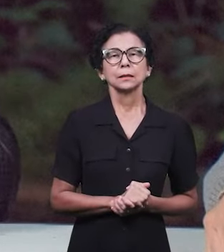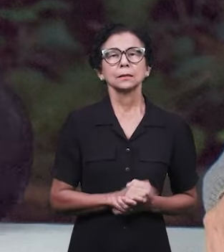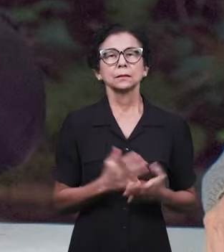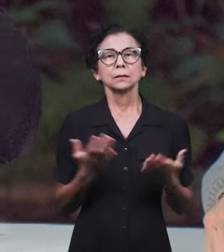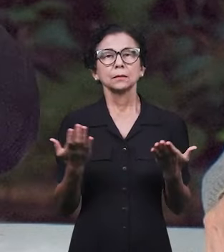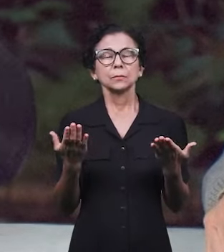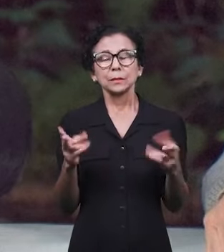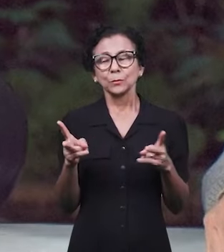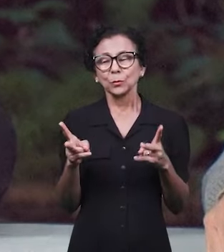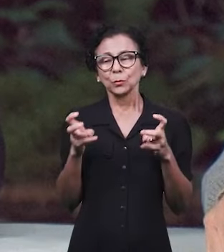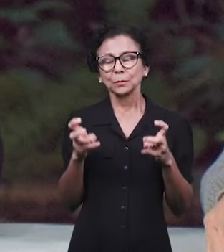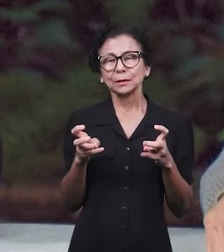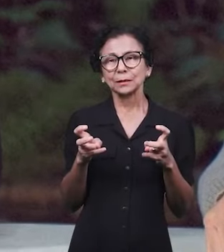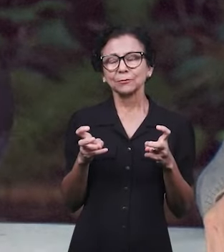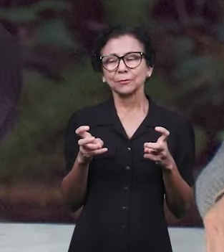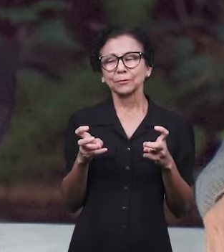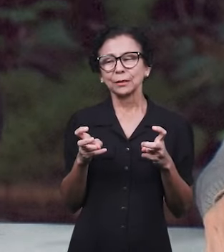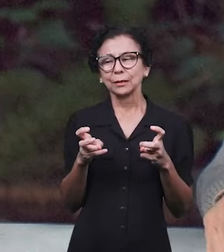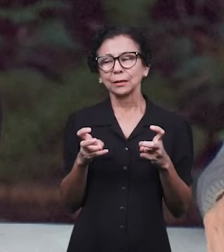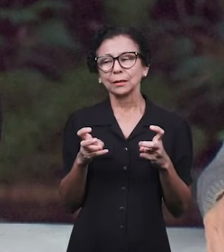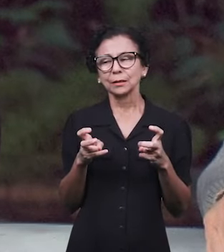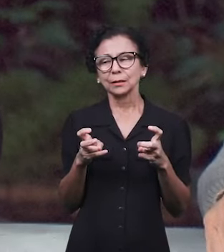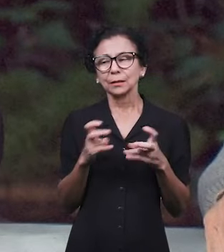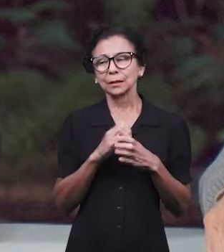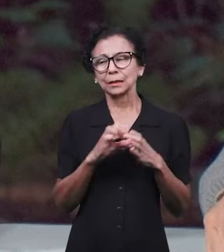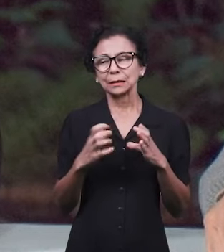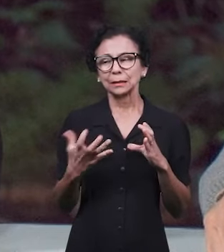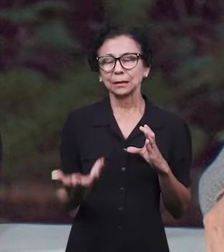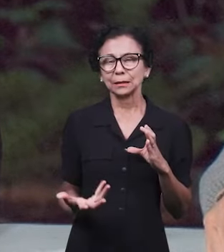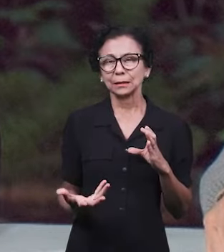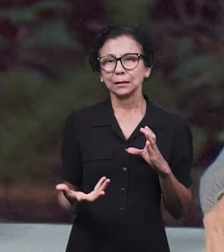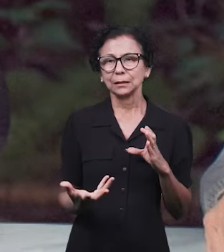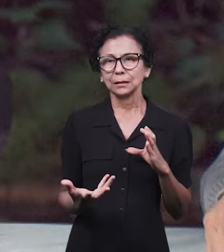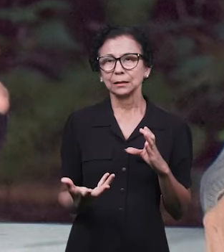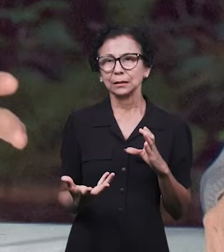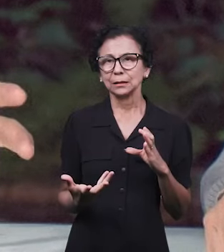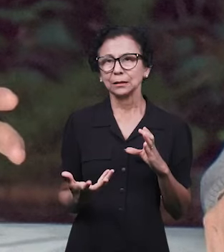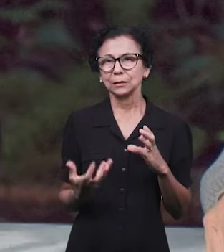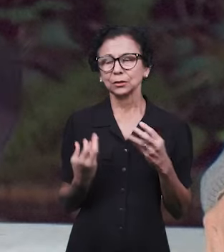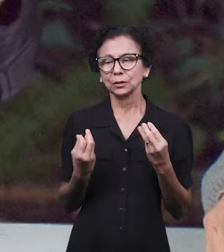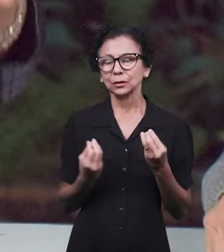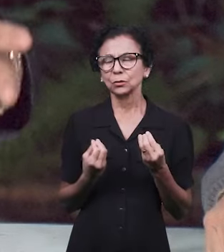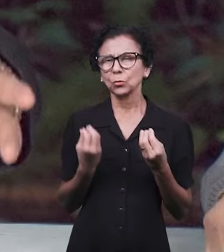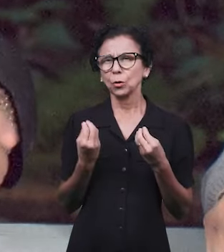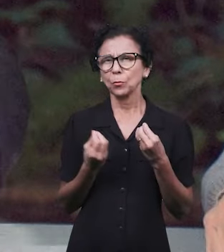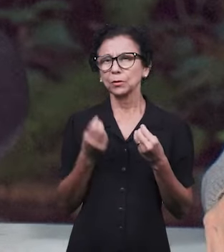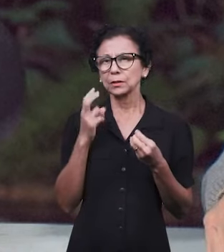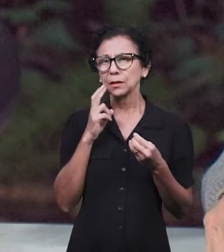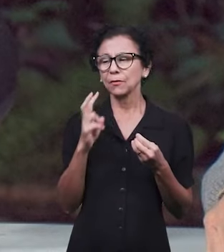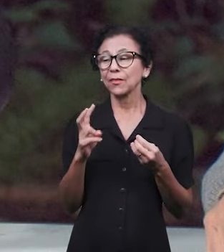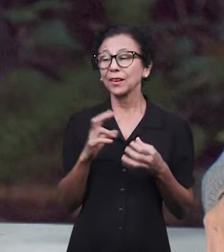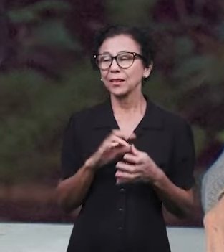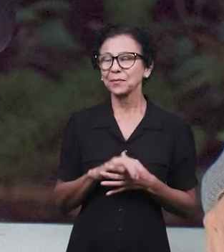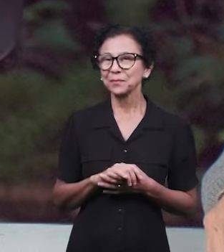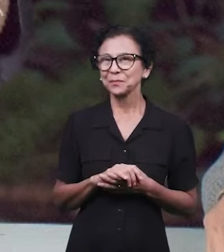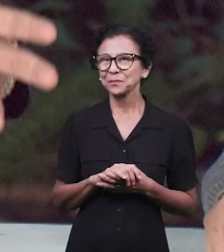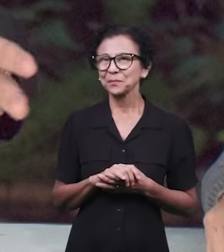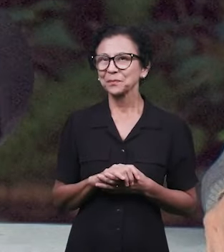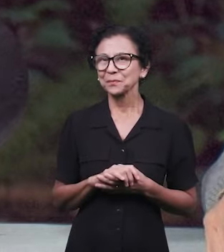nós, é o olhar de amor. E a partir deste momento que você começa a observar os movimentos,